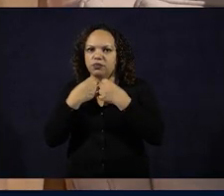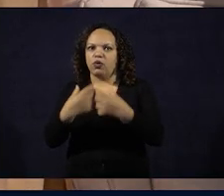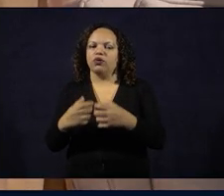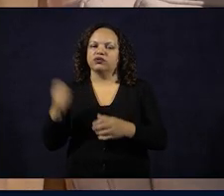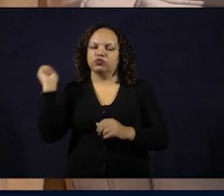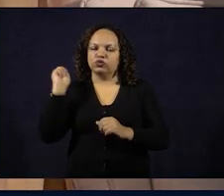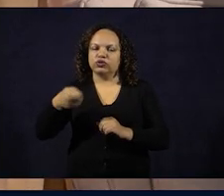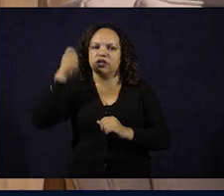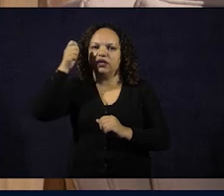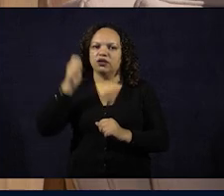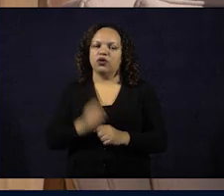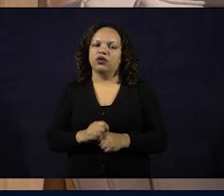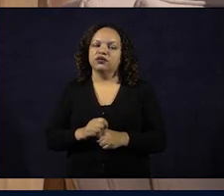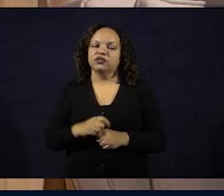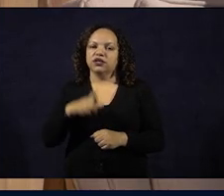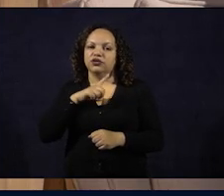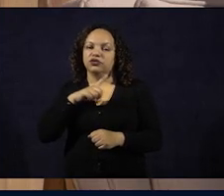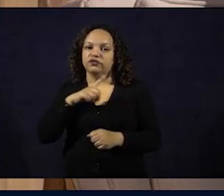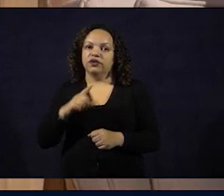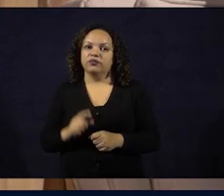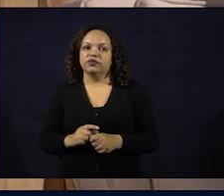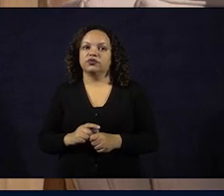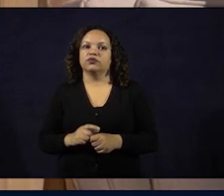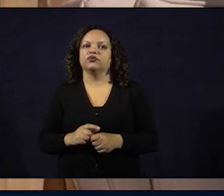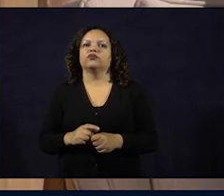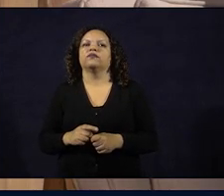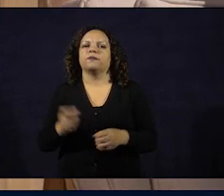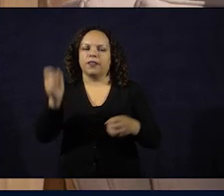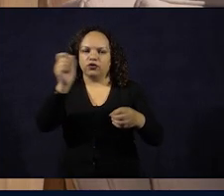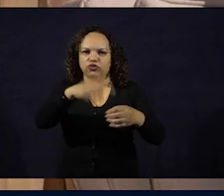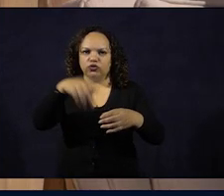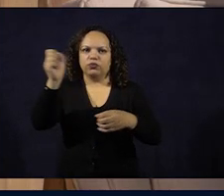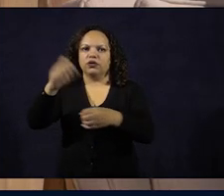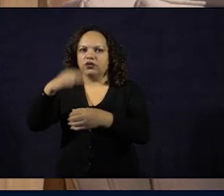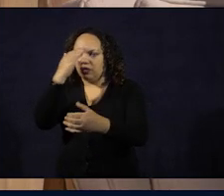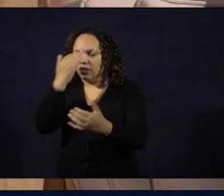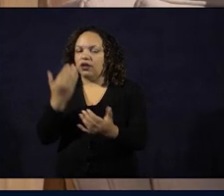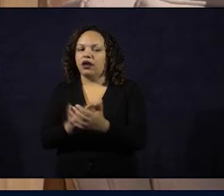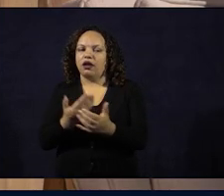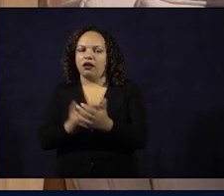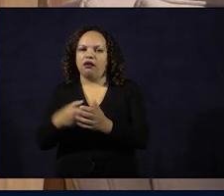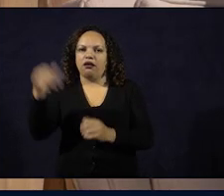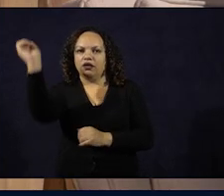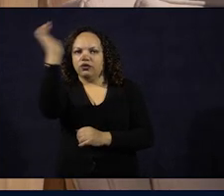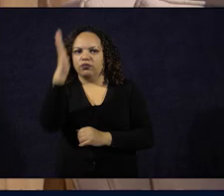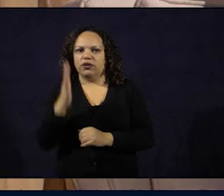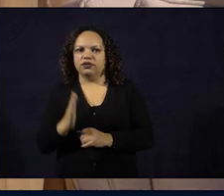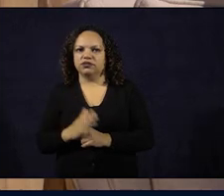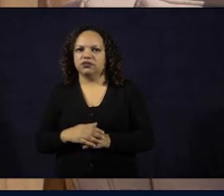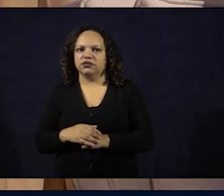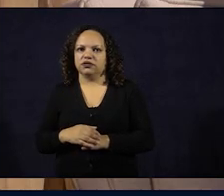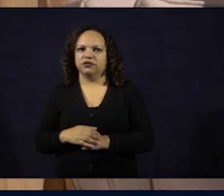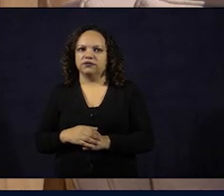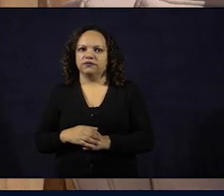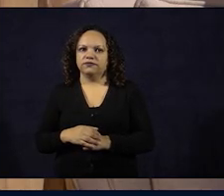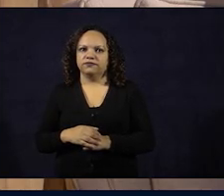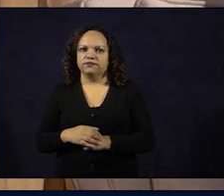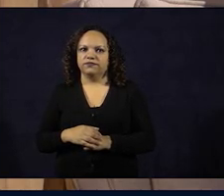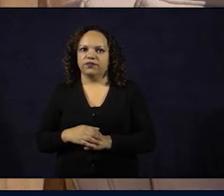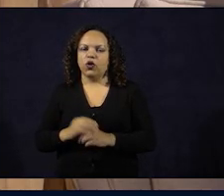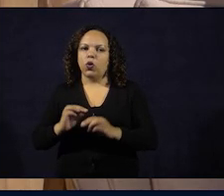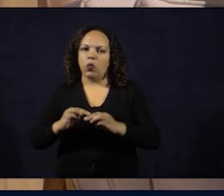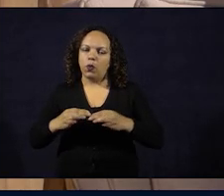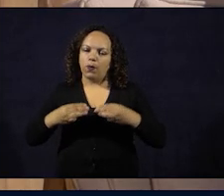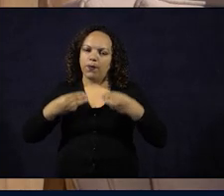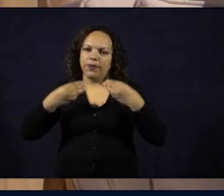leilões e infraestrutura que nós tivemos. Então, continuem plantando, continuem acreditando no Brasil. Contem com um